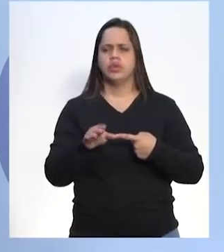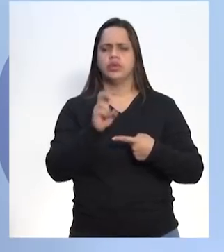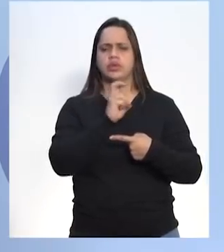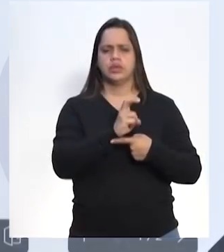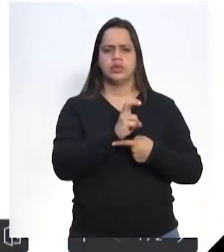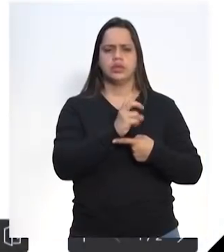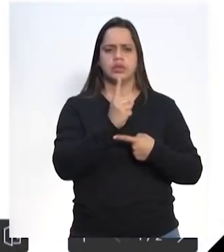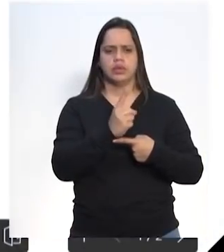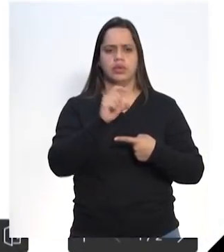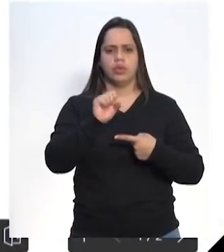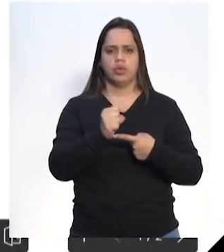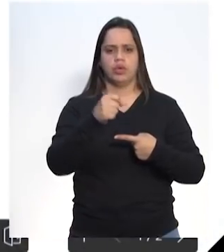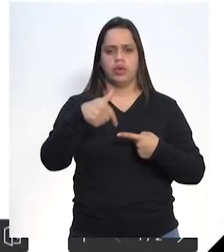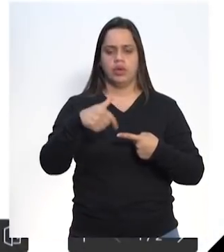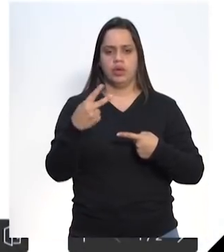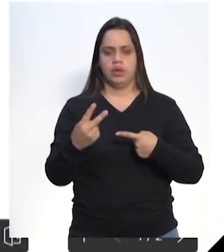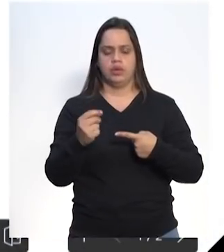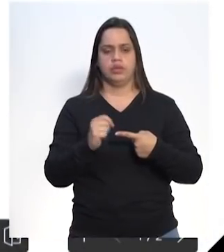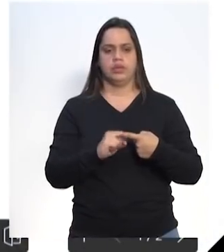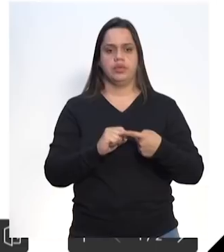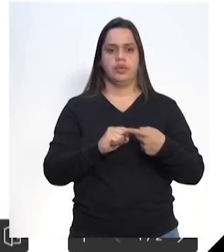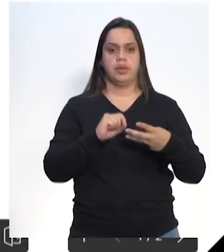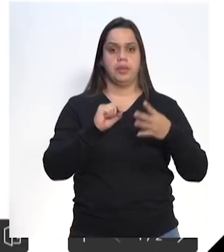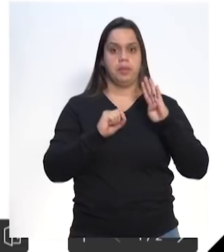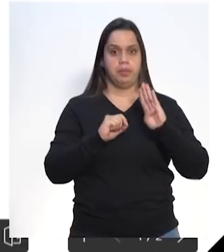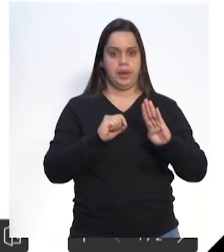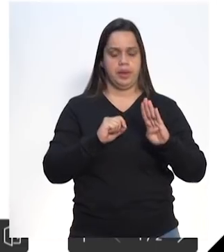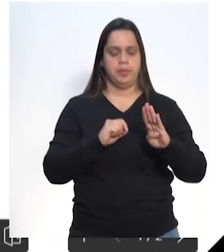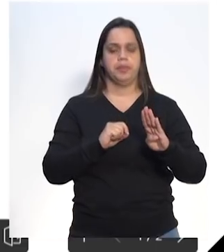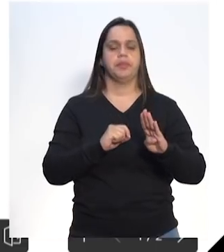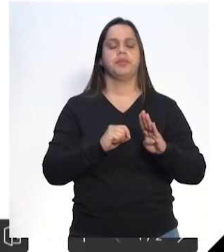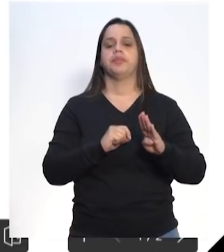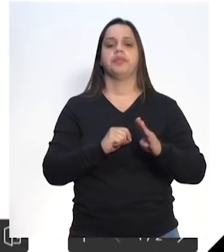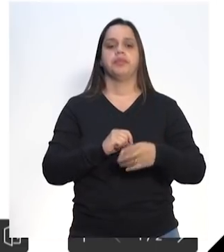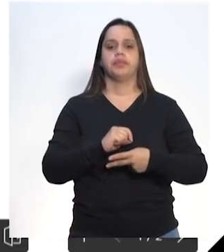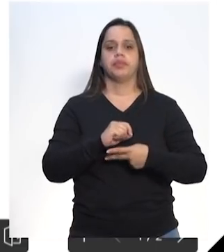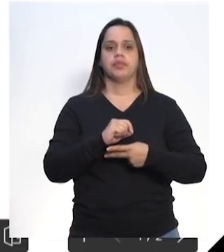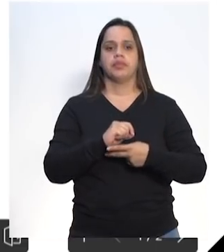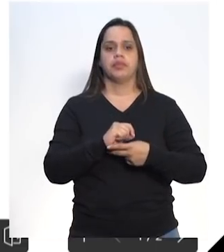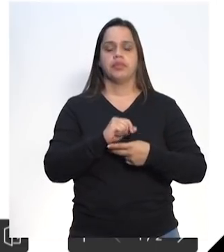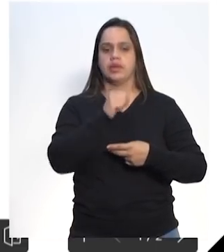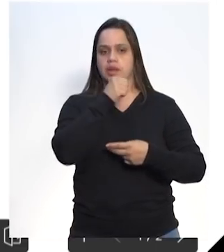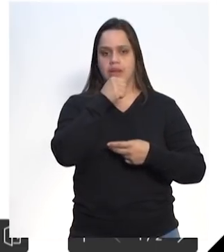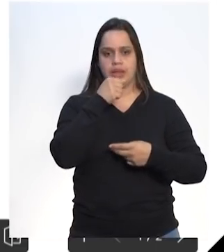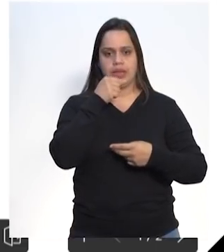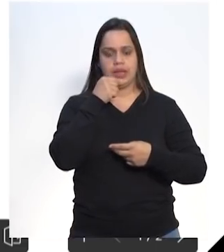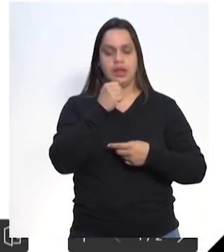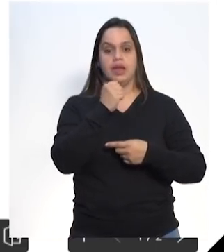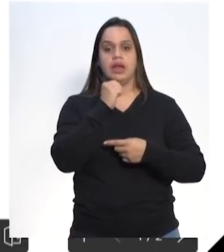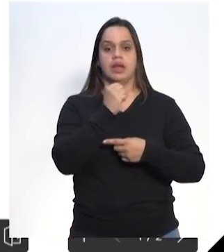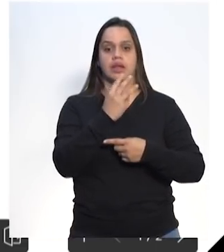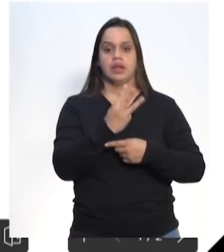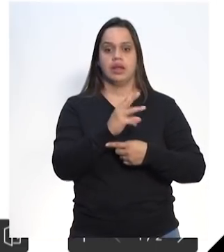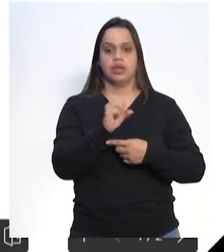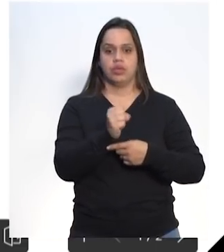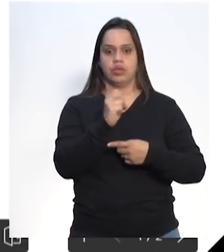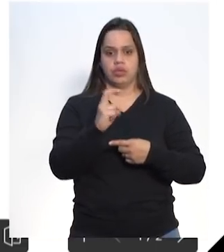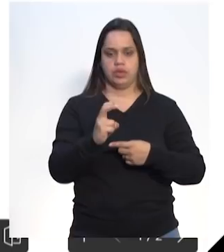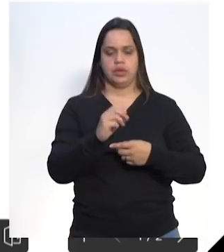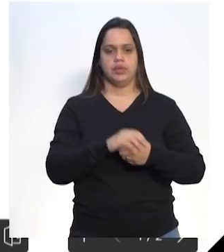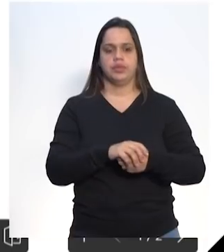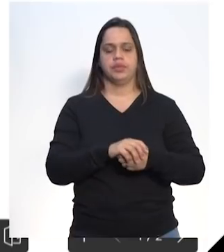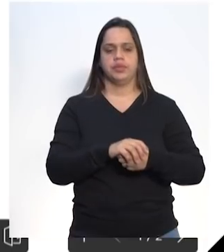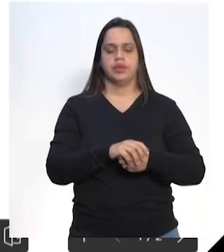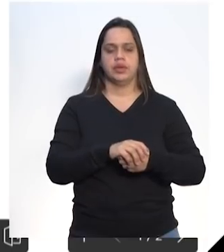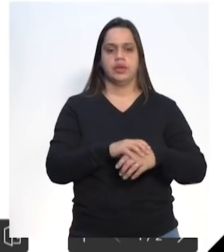51.872. 872. Na B, 385. Só aqui, né? Só, 385. 385. Ok.